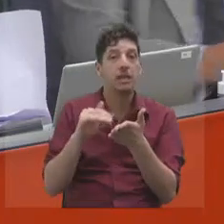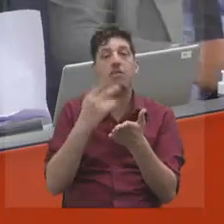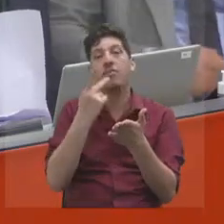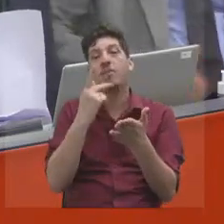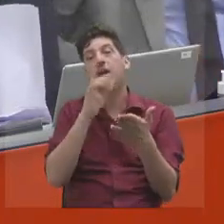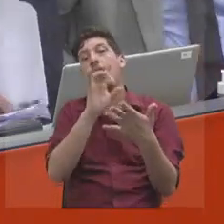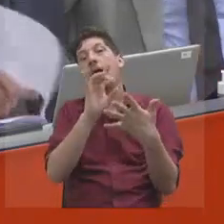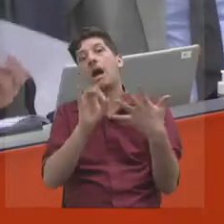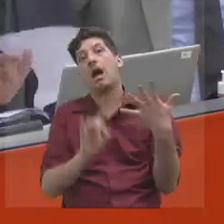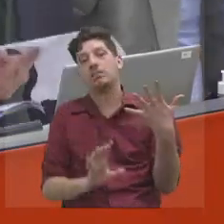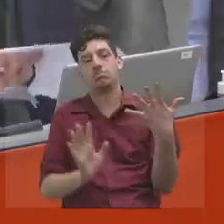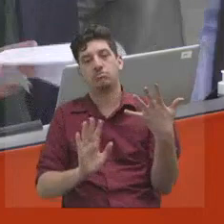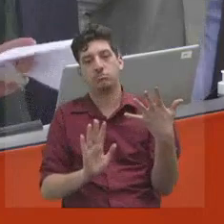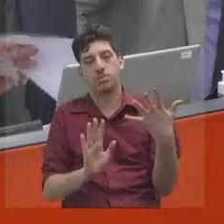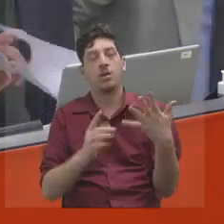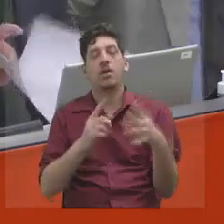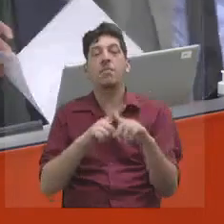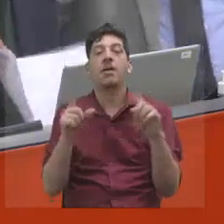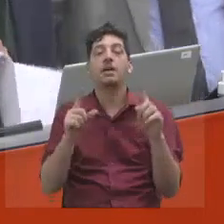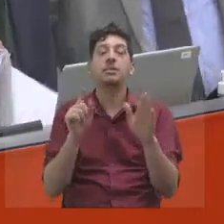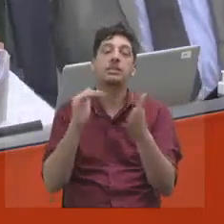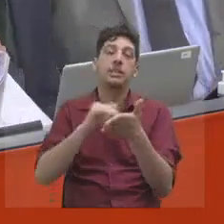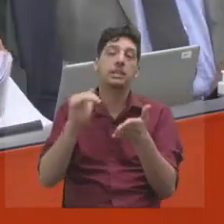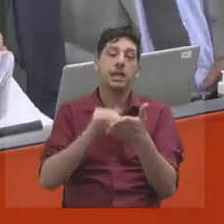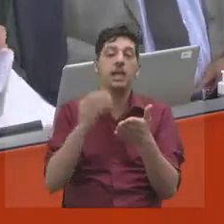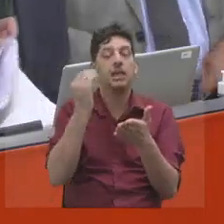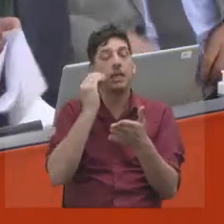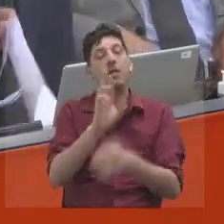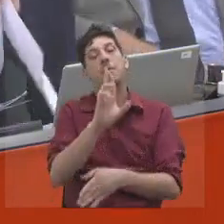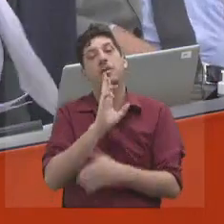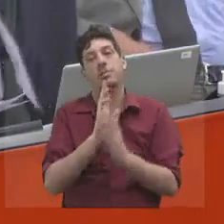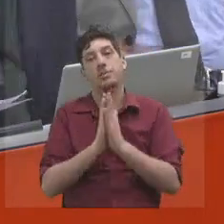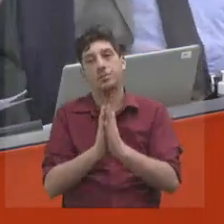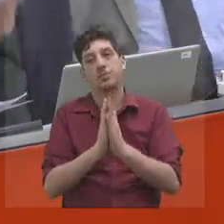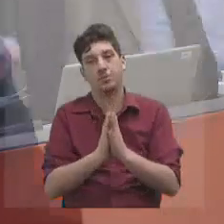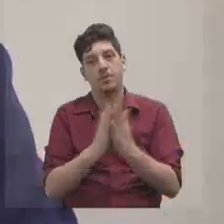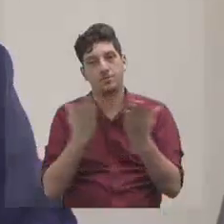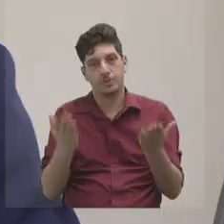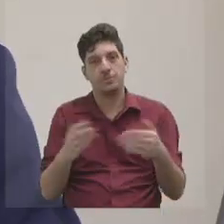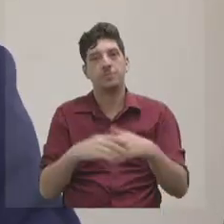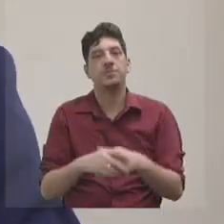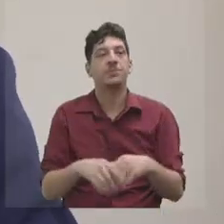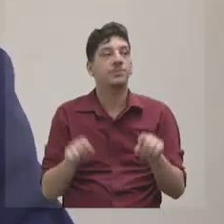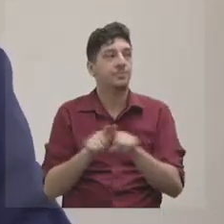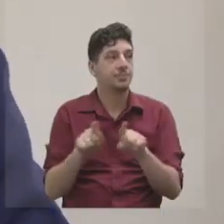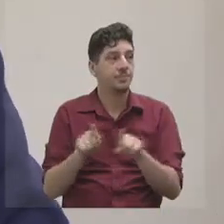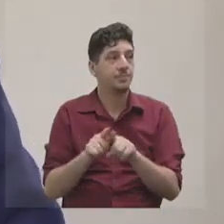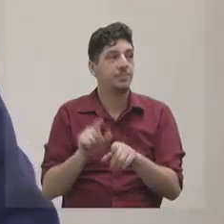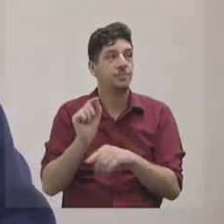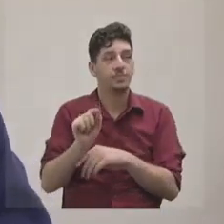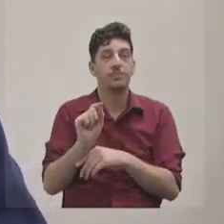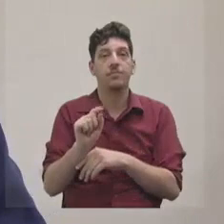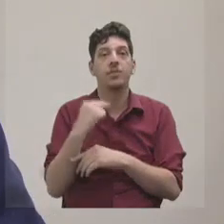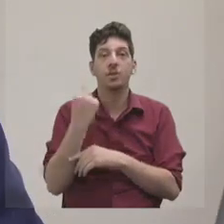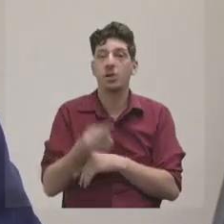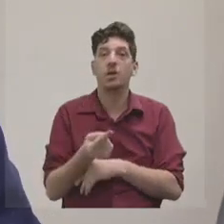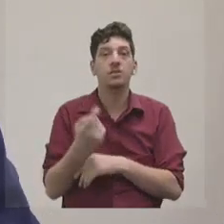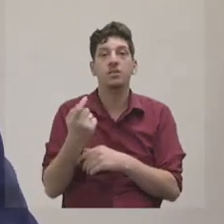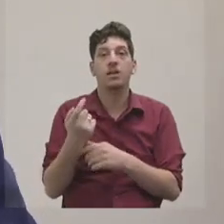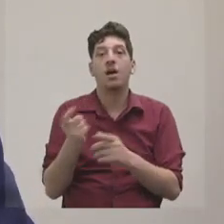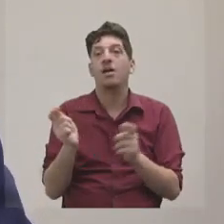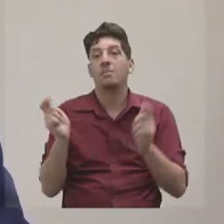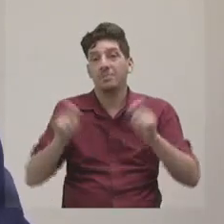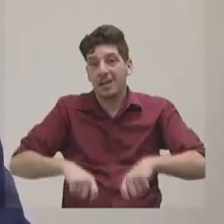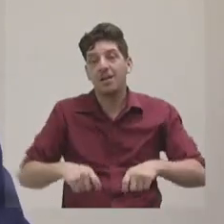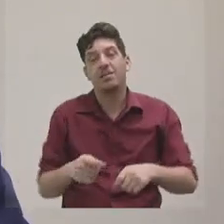outras coisas que eu quero dizer mas que a secretaria pudesse nos responder e a outra questão e aí não tem como a gente não voltar a falar sobre